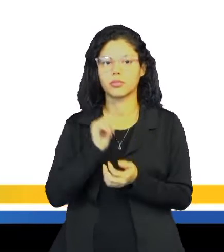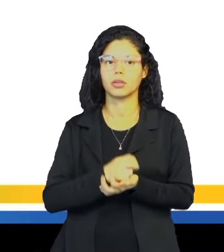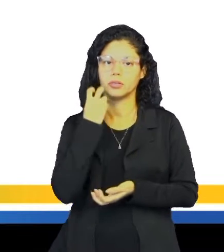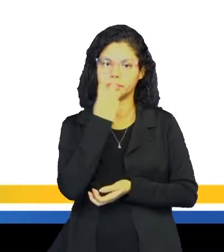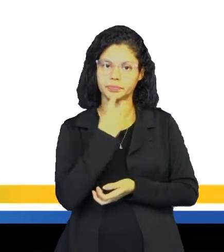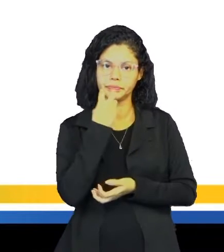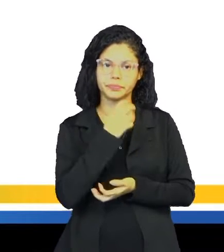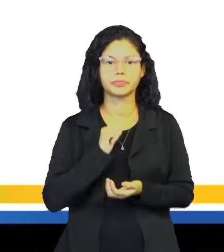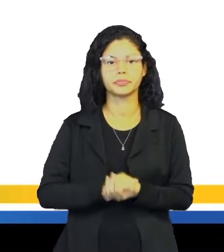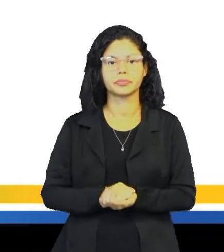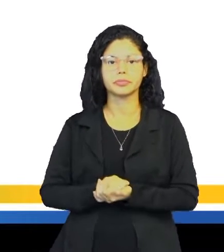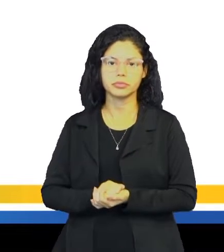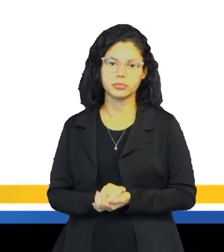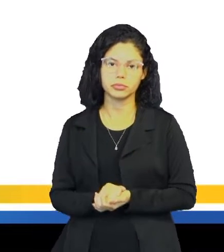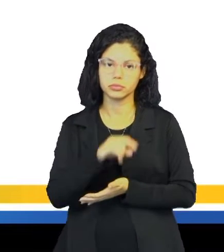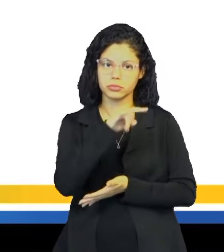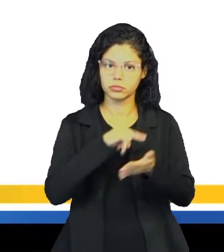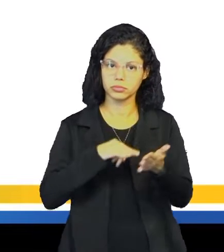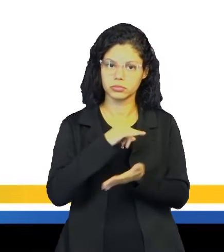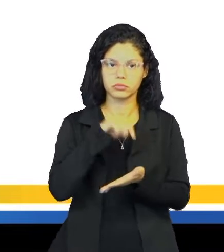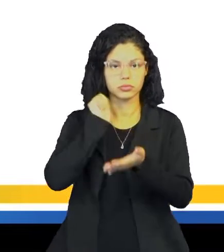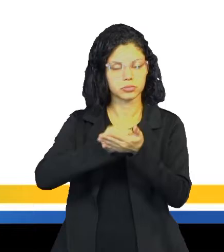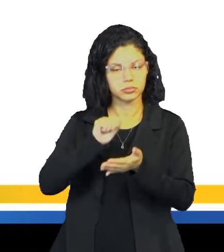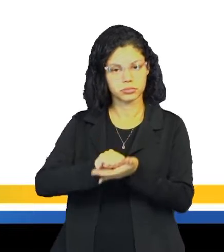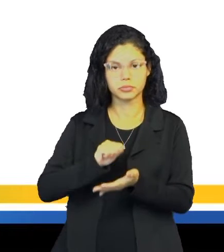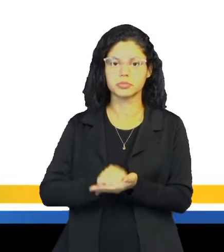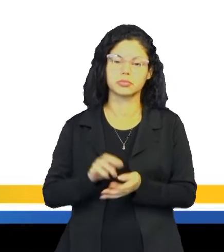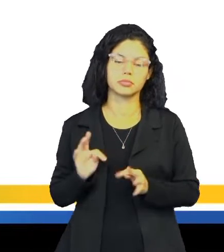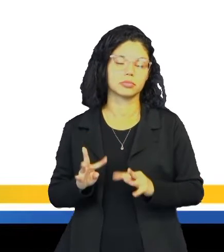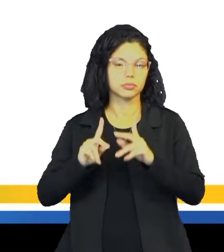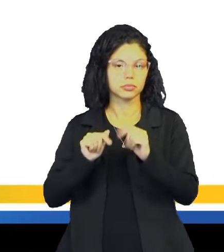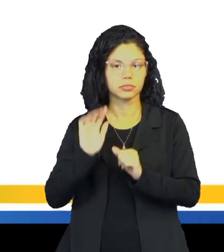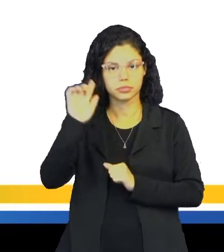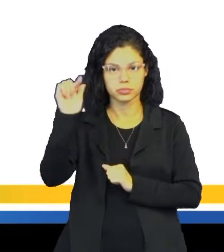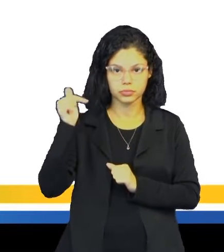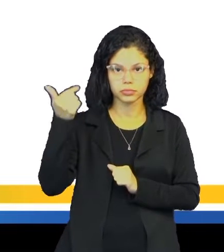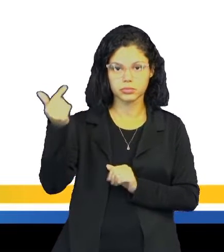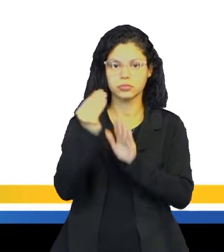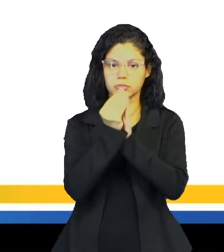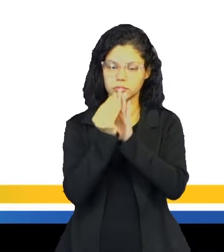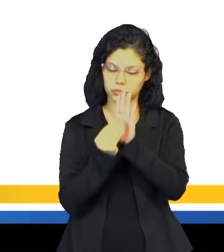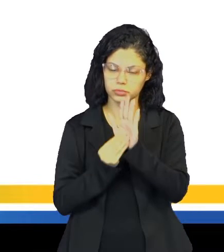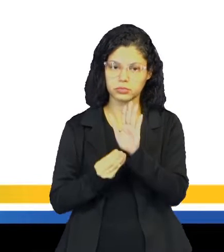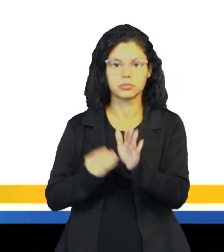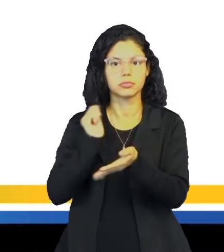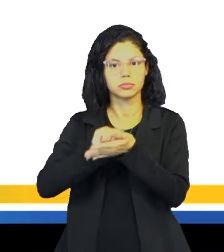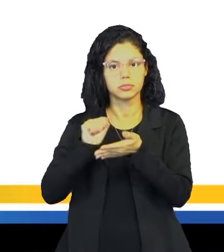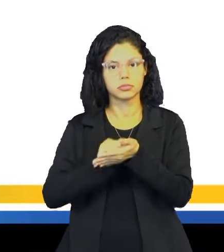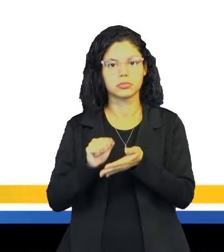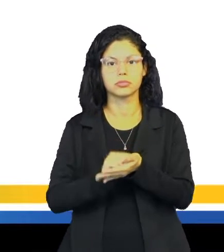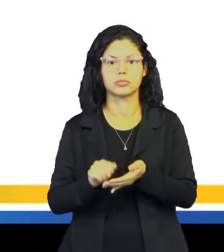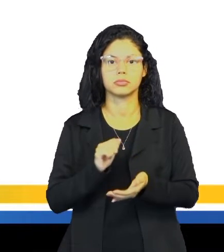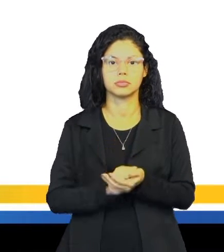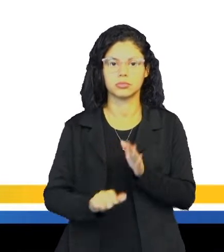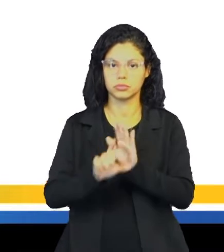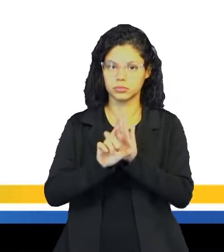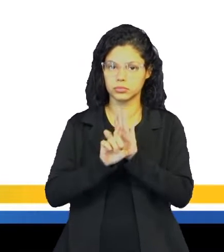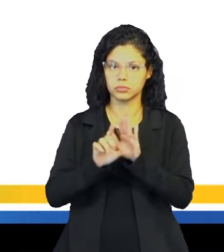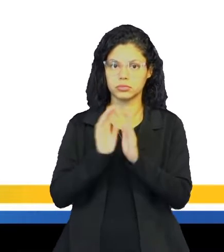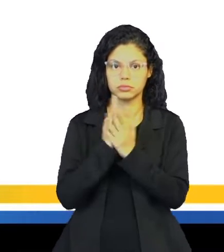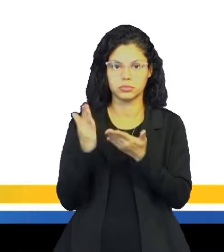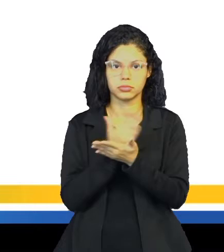oralidade. E os documentos escritos, são todas aquelas fontes escritas, como leis,